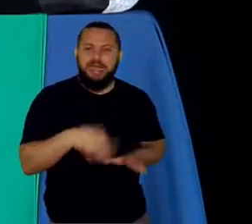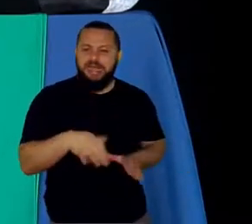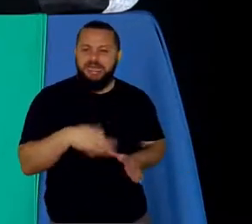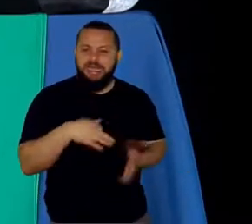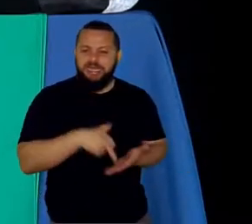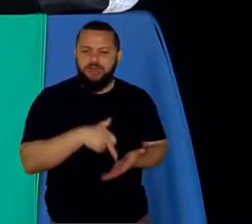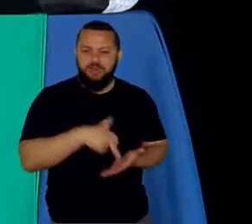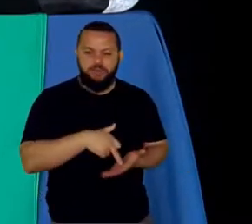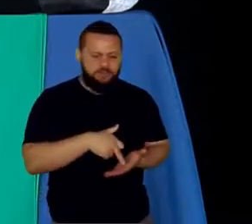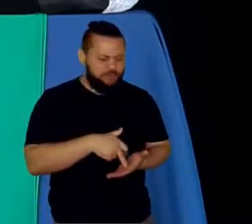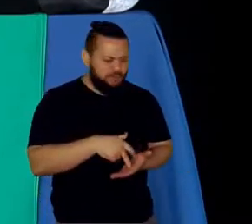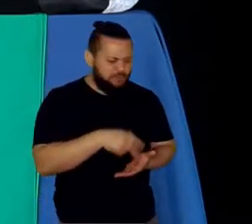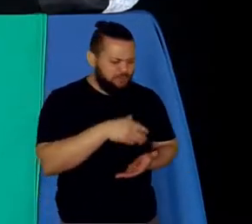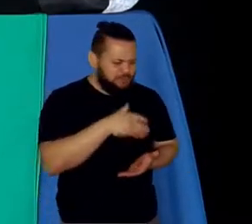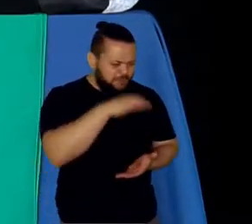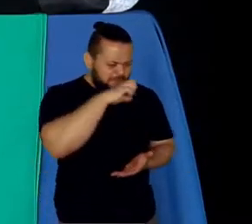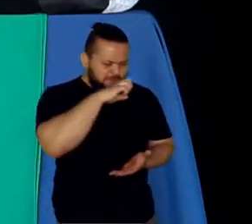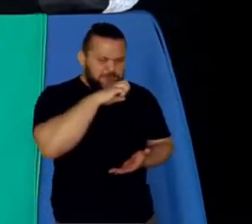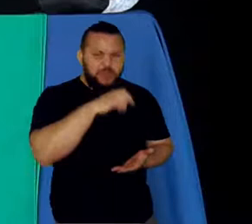Oh.